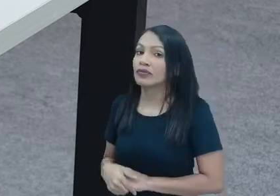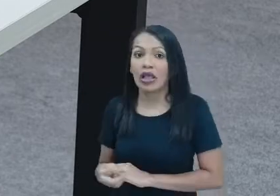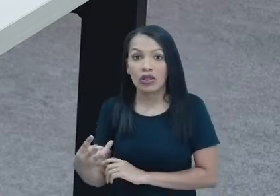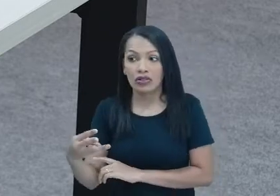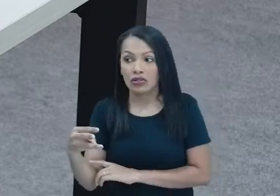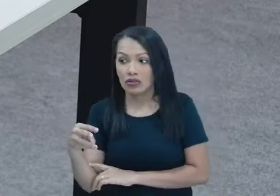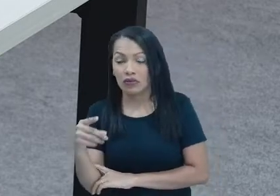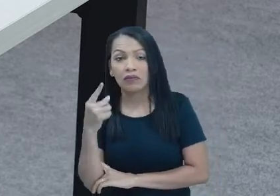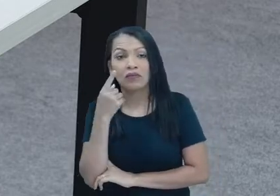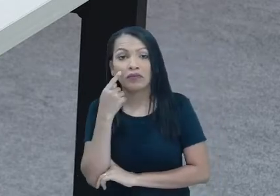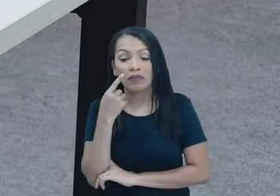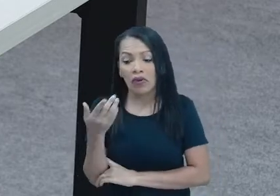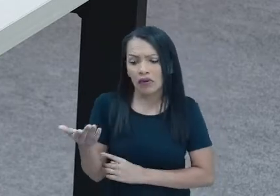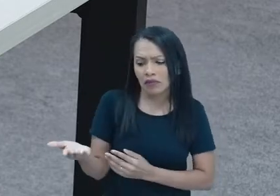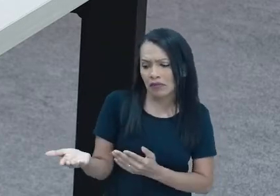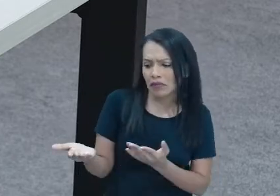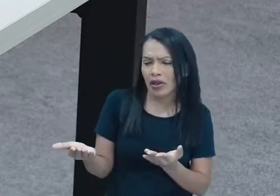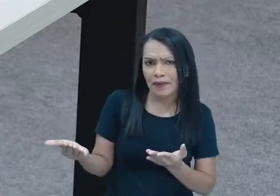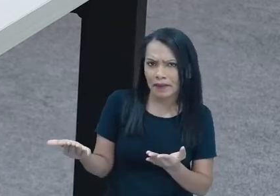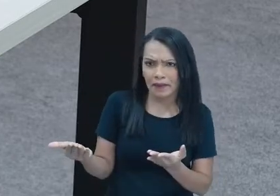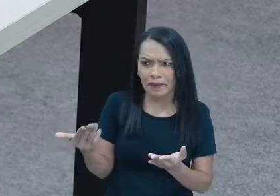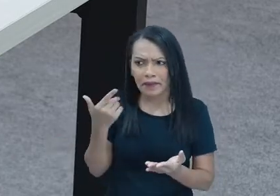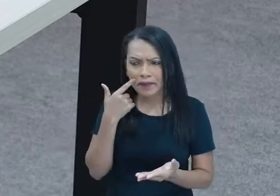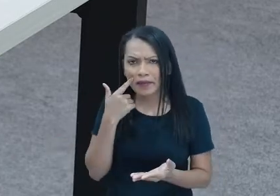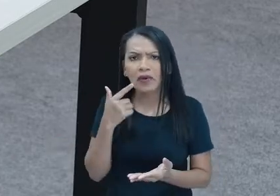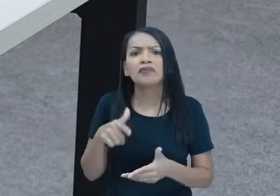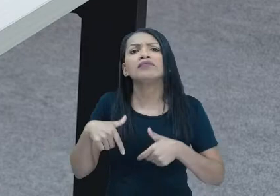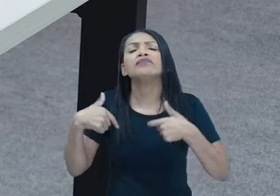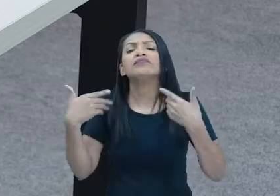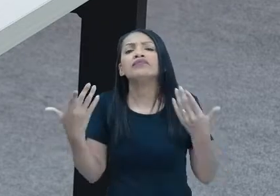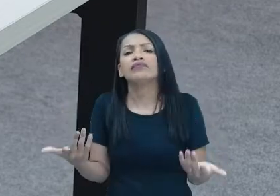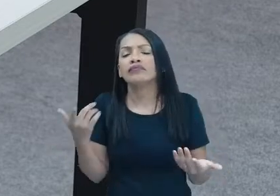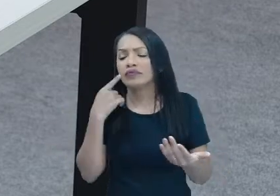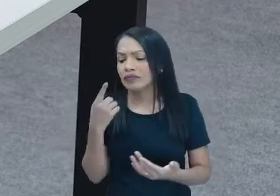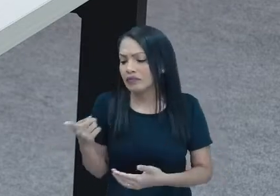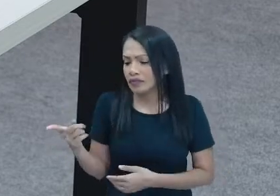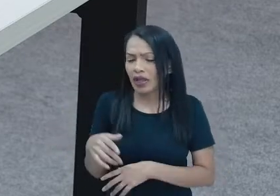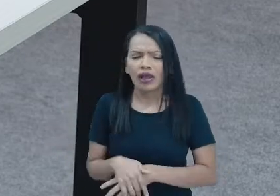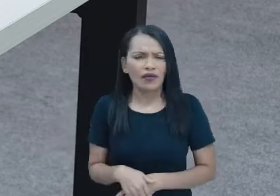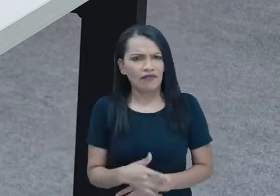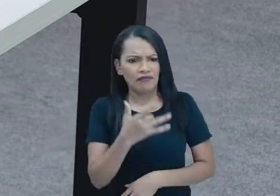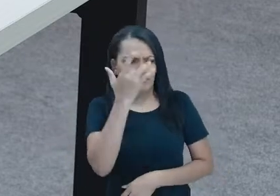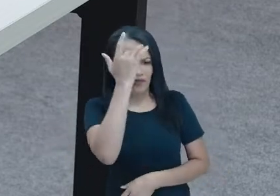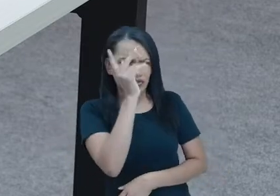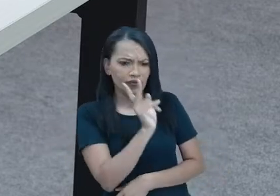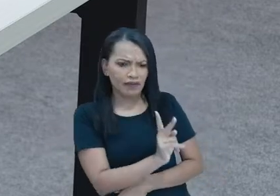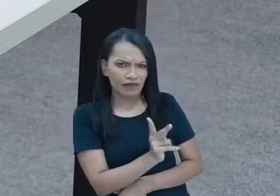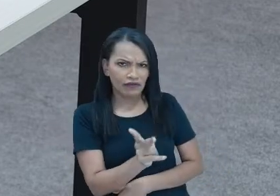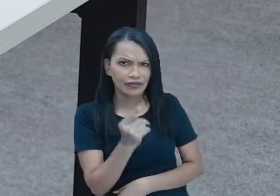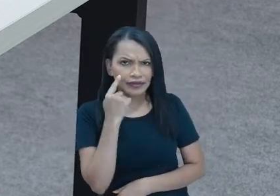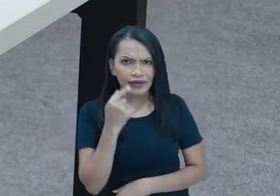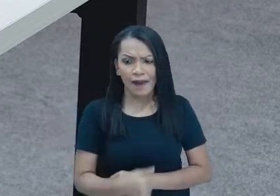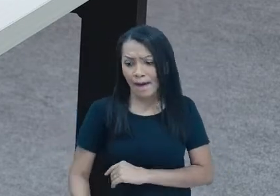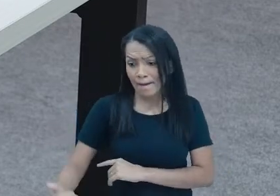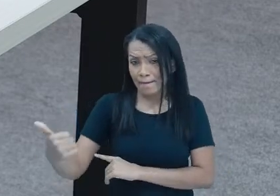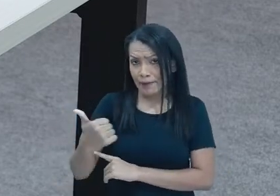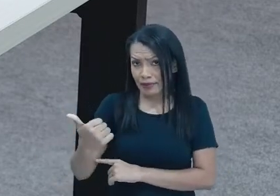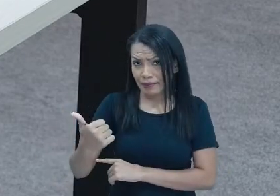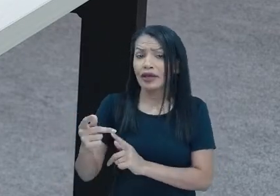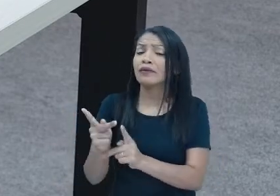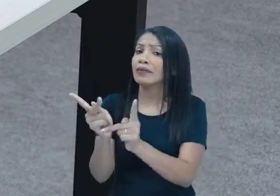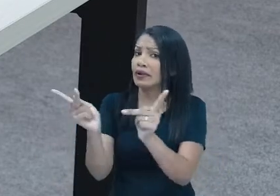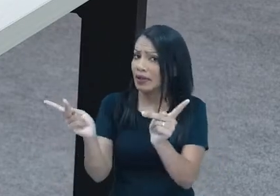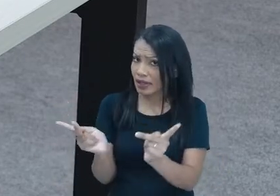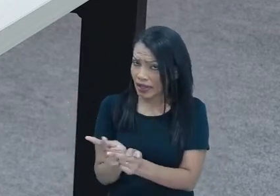ó. Onde será que tem a maior quantidade de pompons? Muito fácil, professora Josi. Nesse primeiro prato